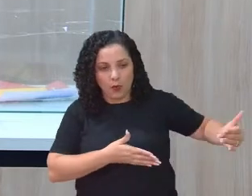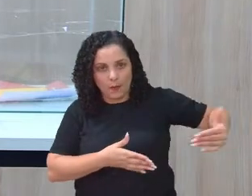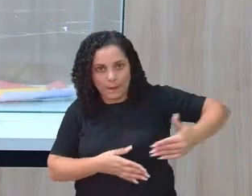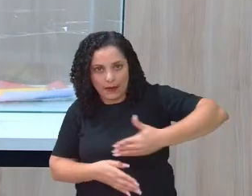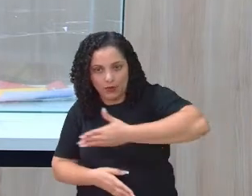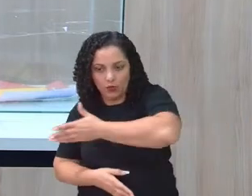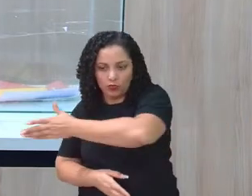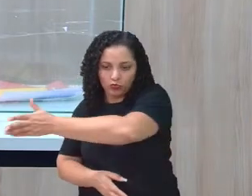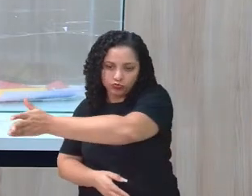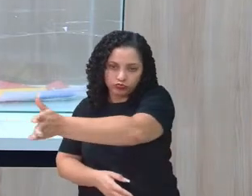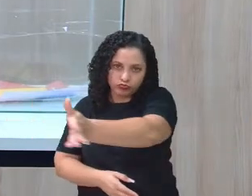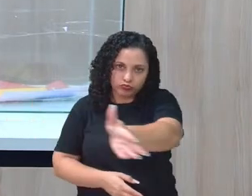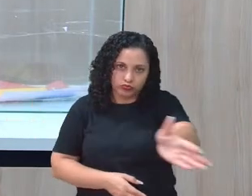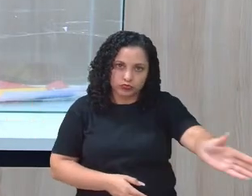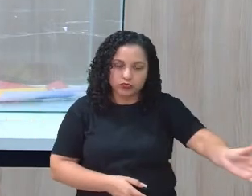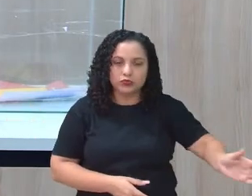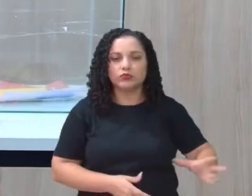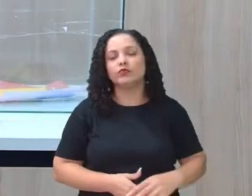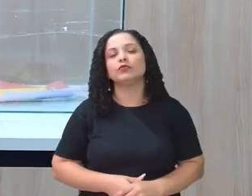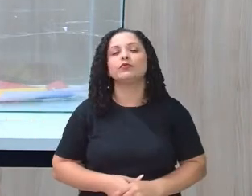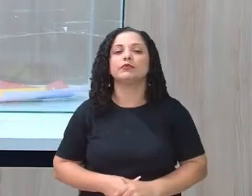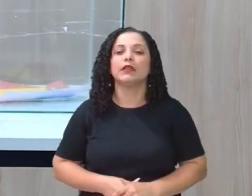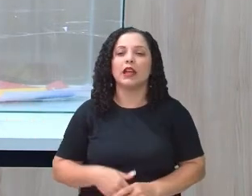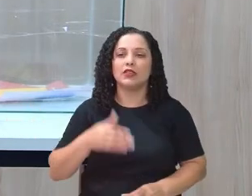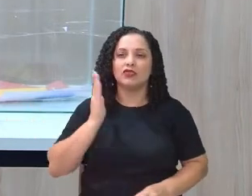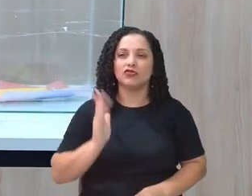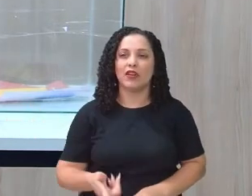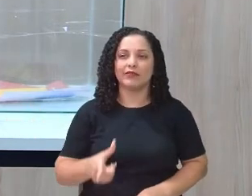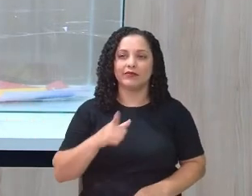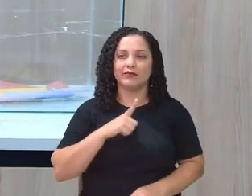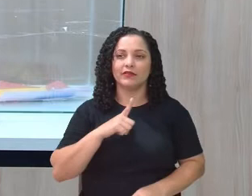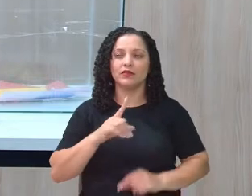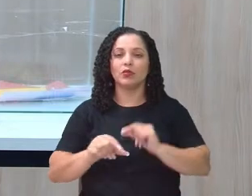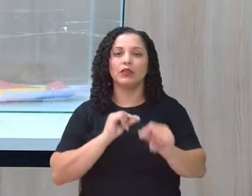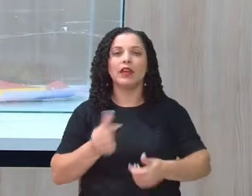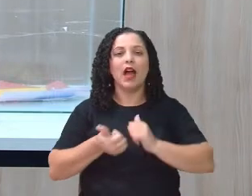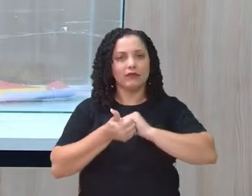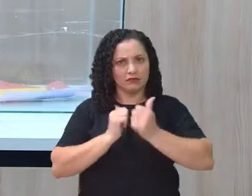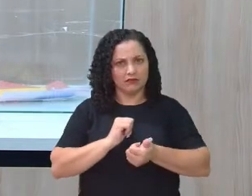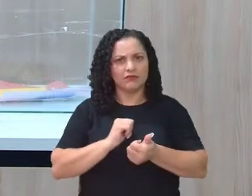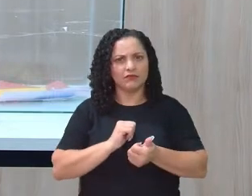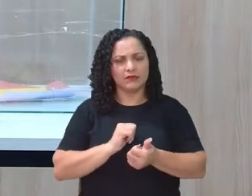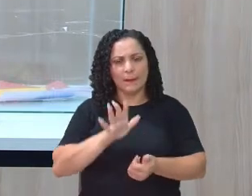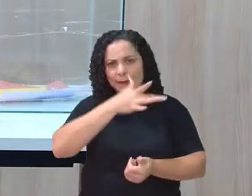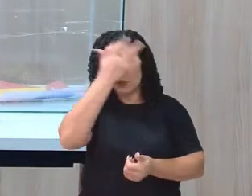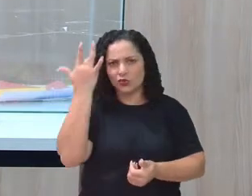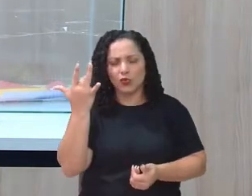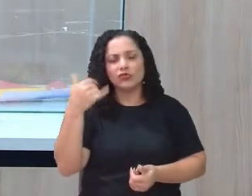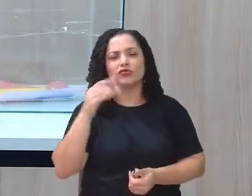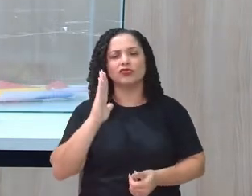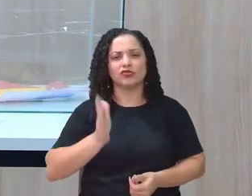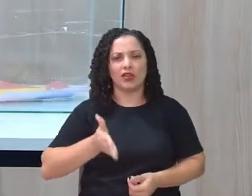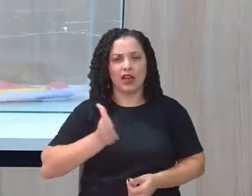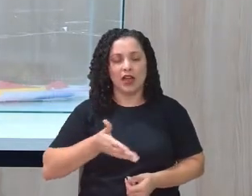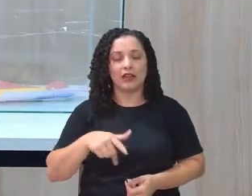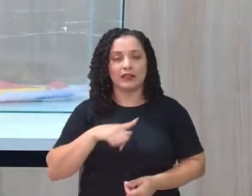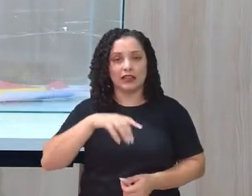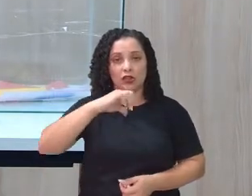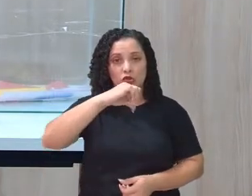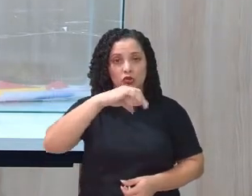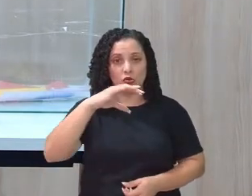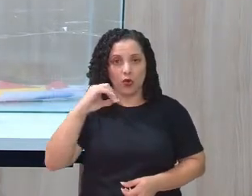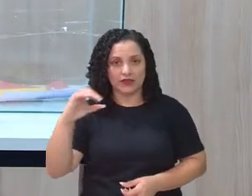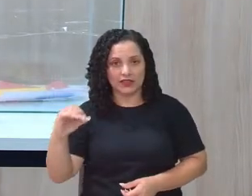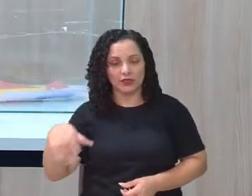para depois aterrissar. Já vi aí atletas fazendo manobra com 900 graus. Então, você